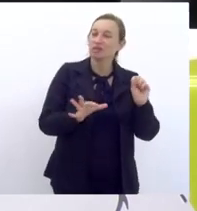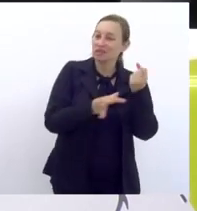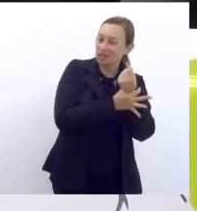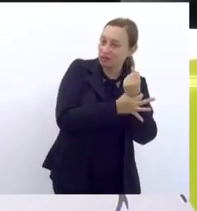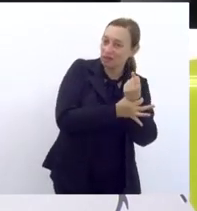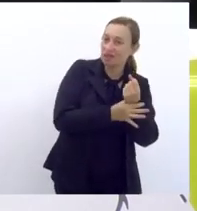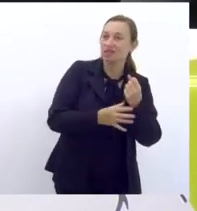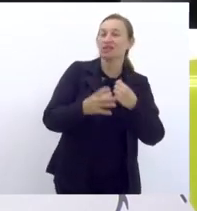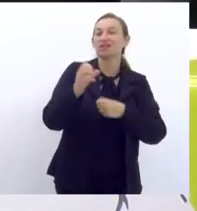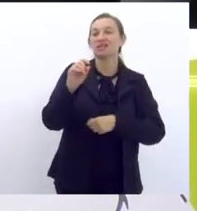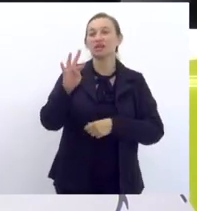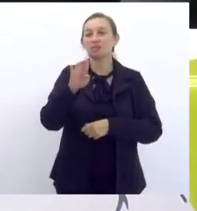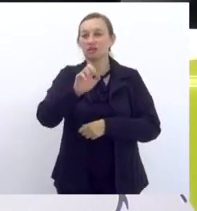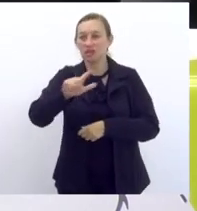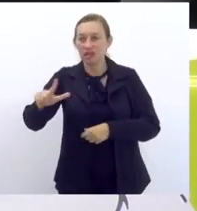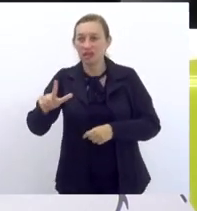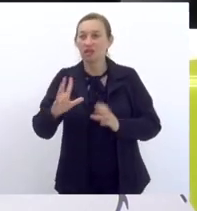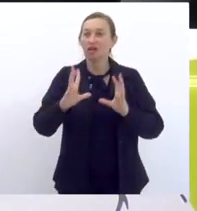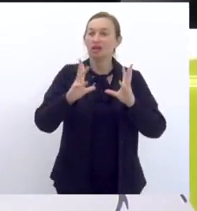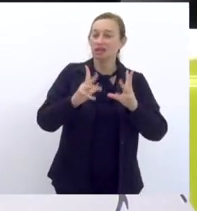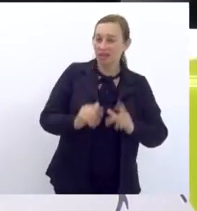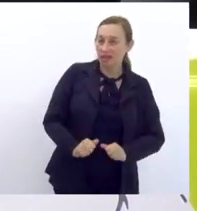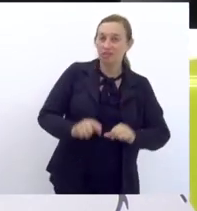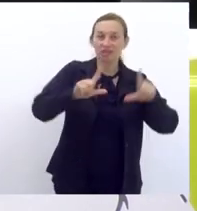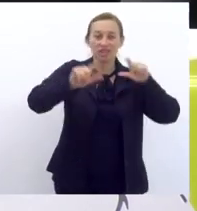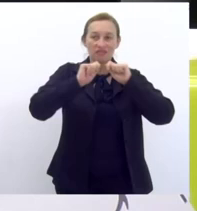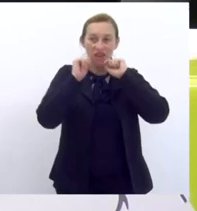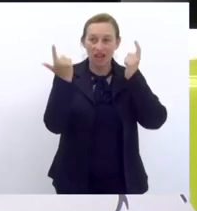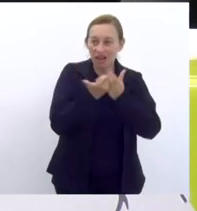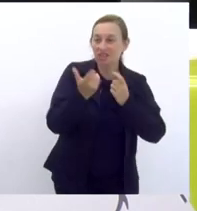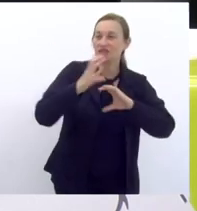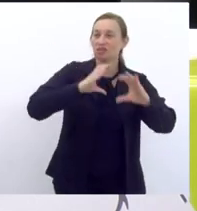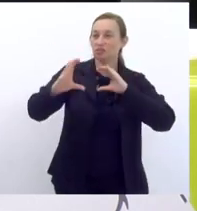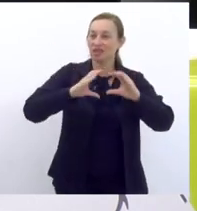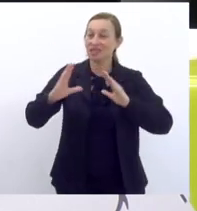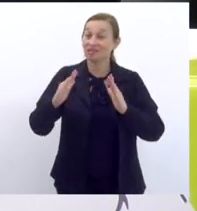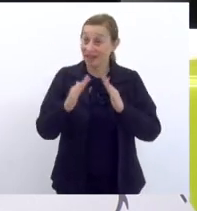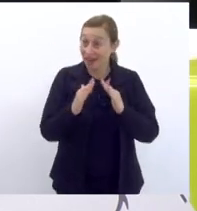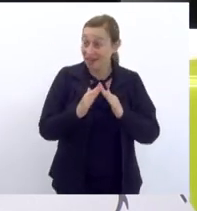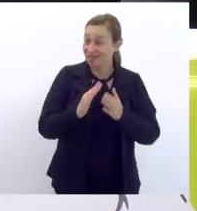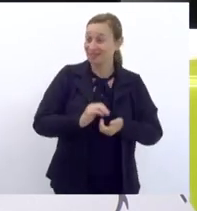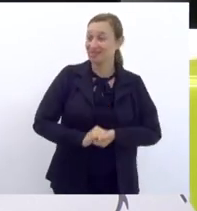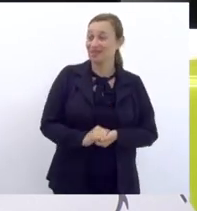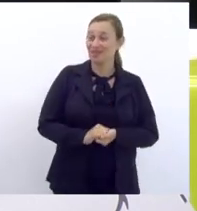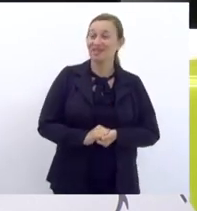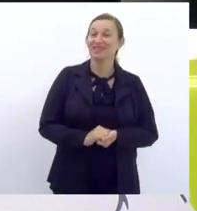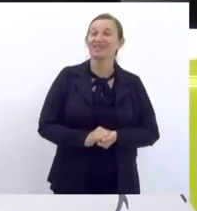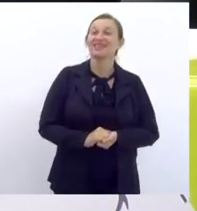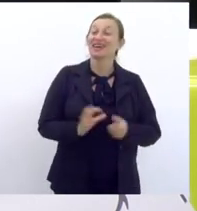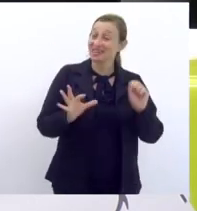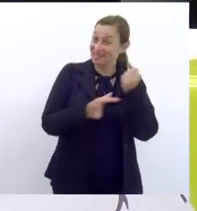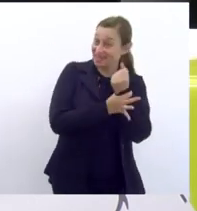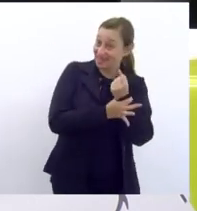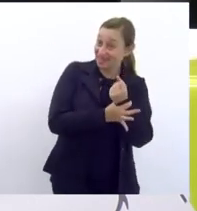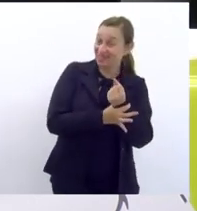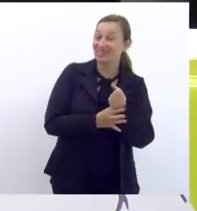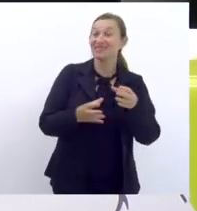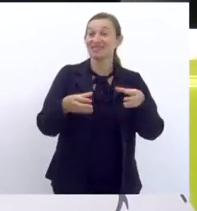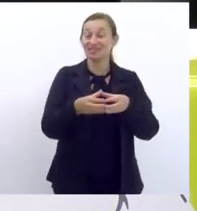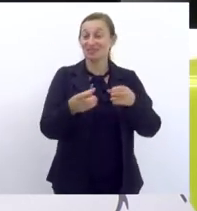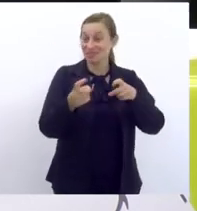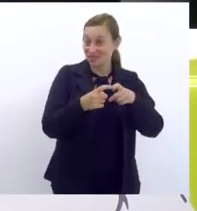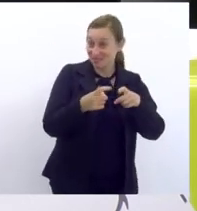Do cerimonial da limpeza da TV alerj da comunicação da casa segurança departamento médico